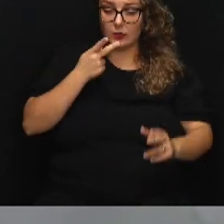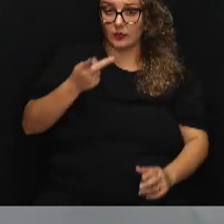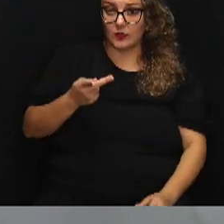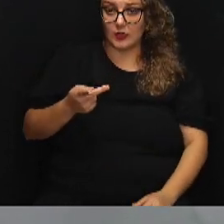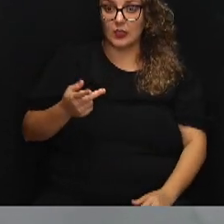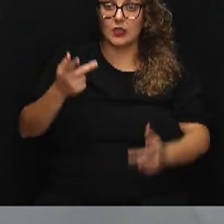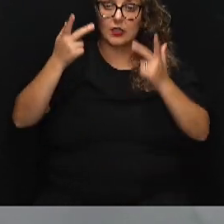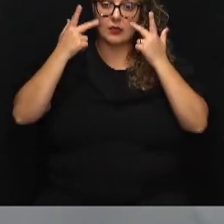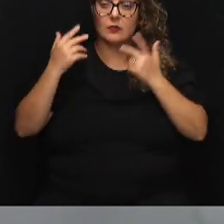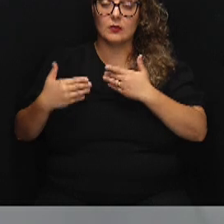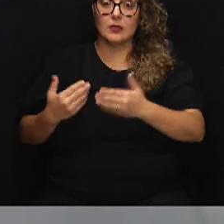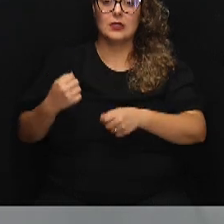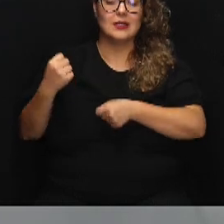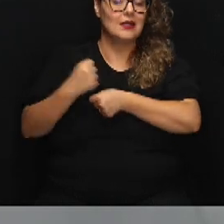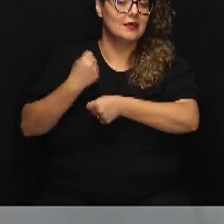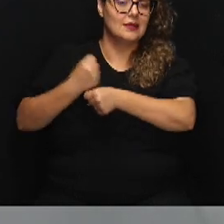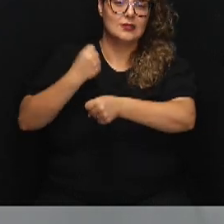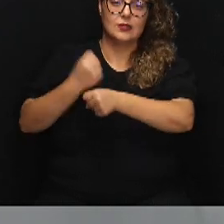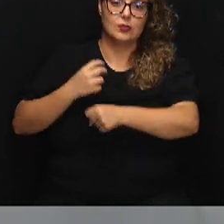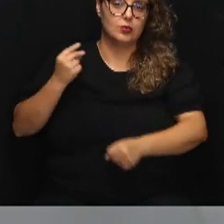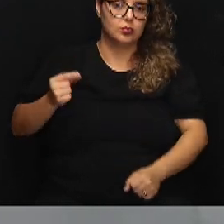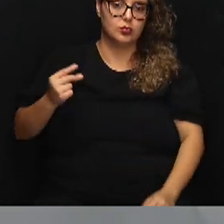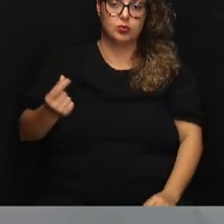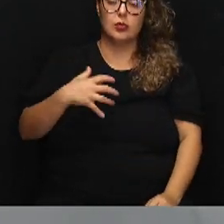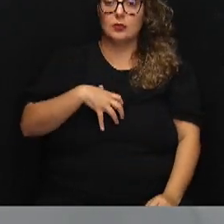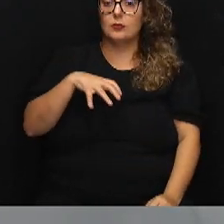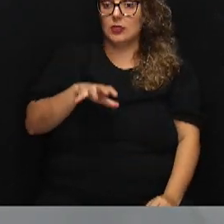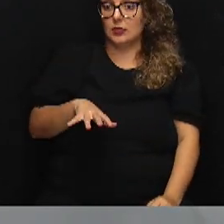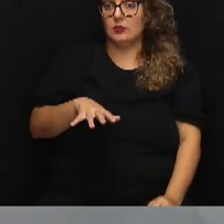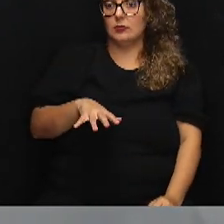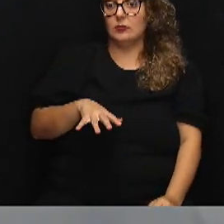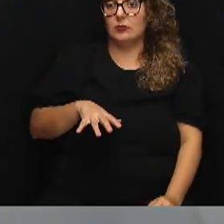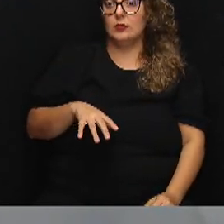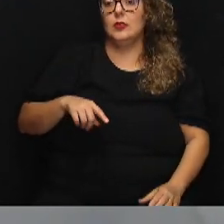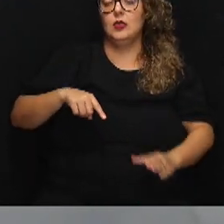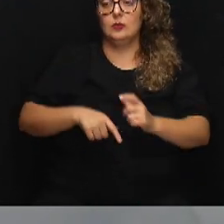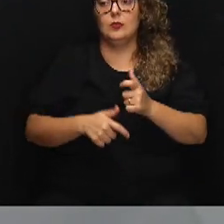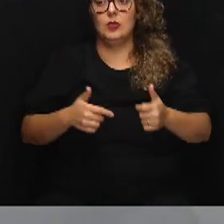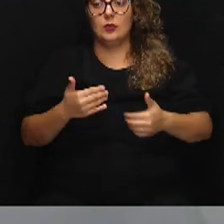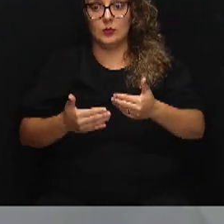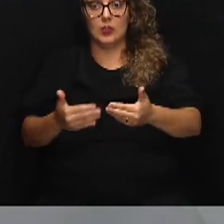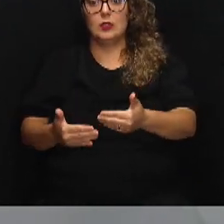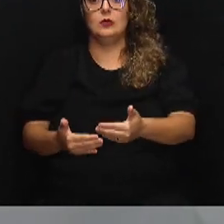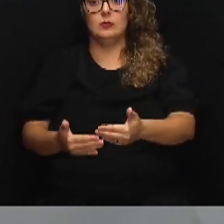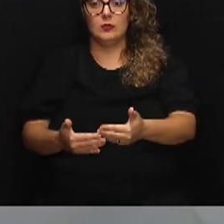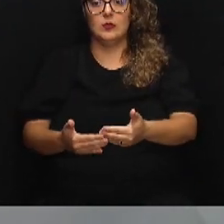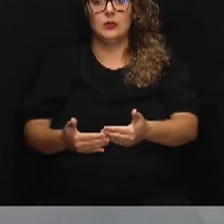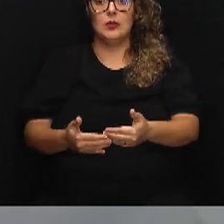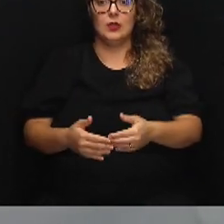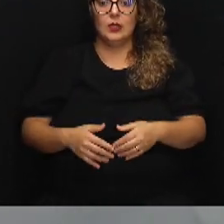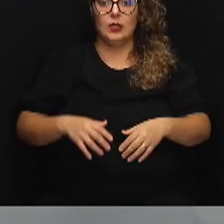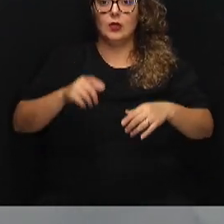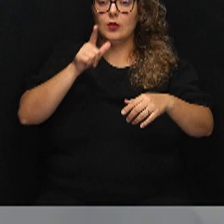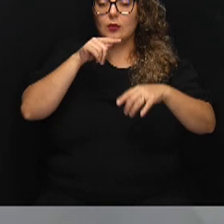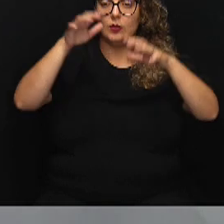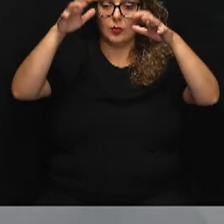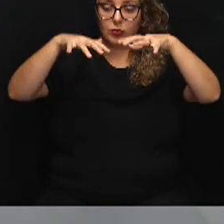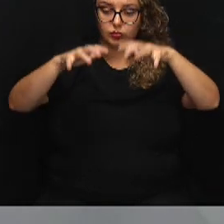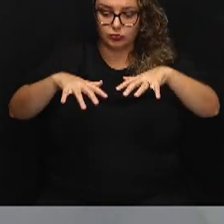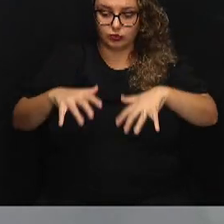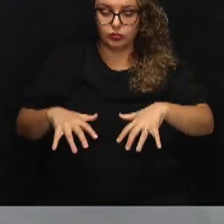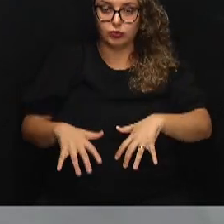durante centenas de anos. Mas desse jeito, intensificando o processo, injetando água na direção vertical no